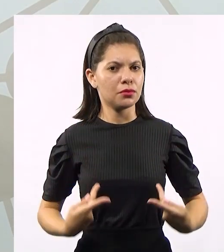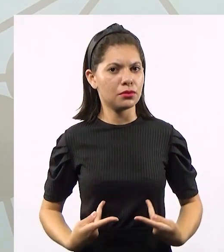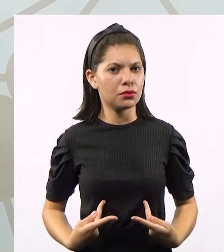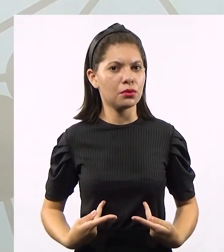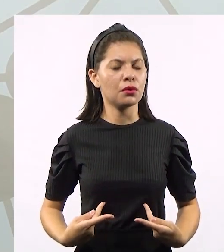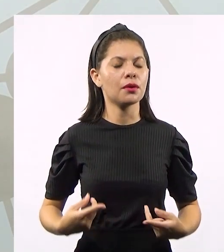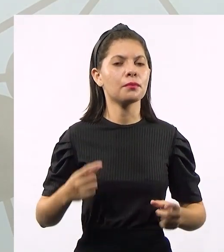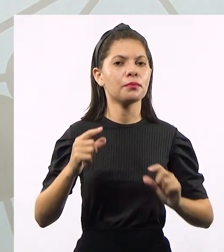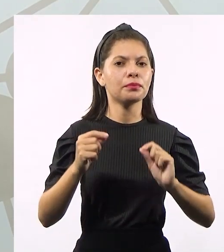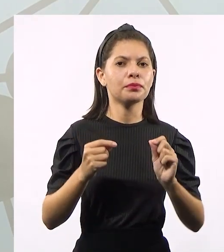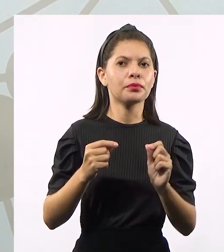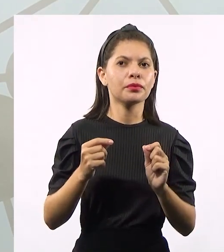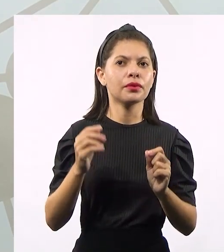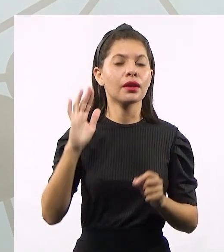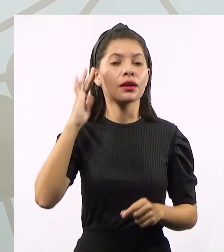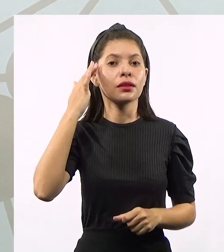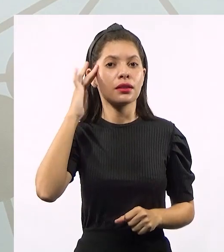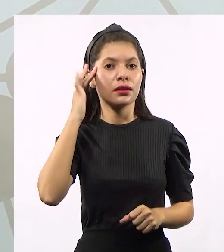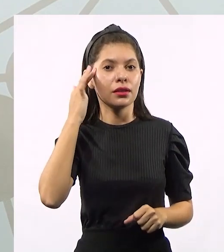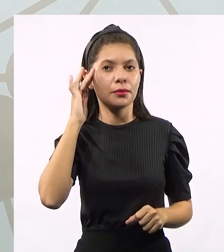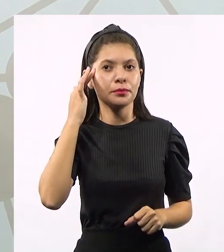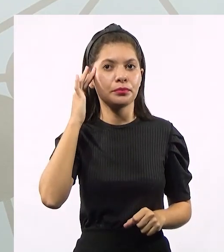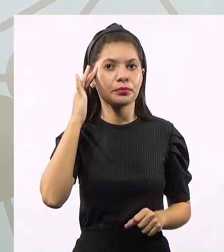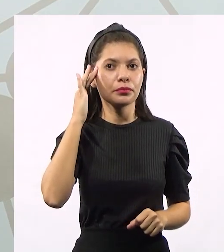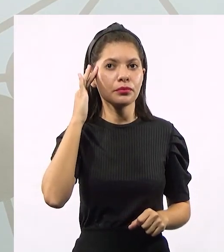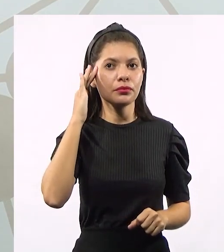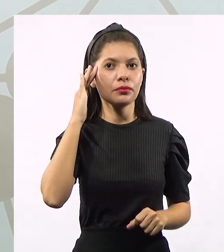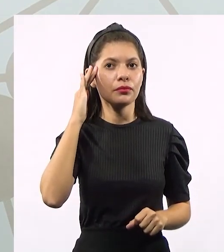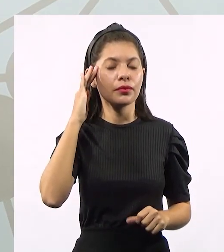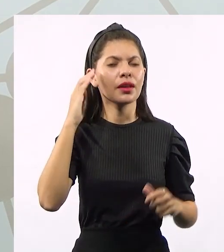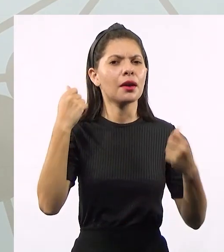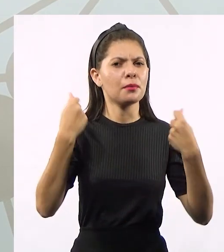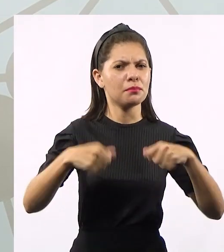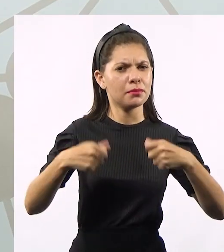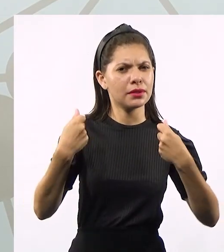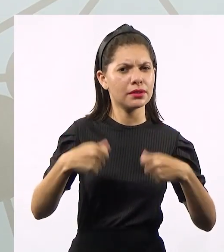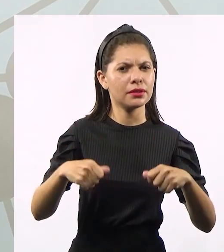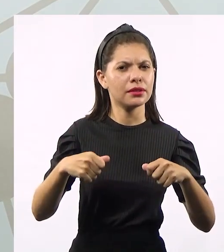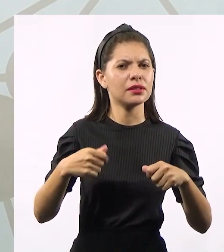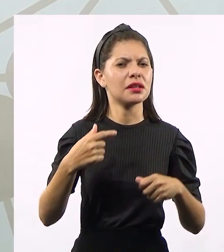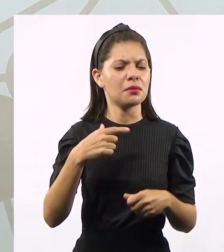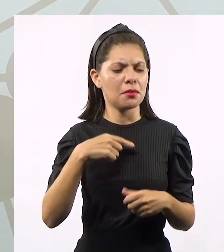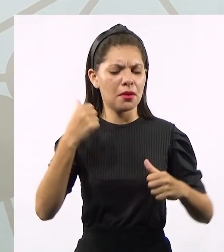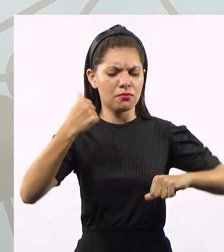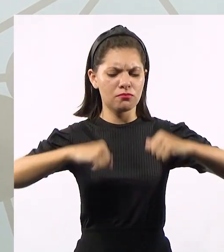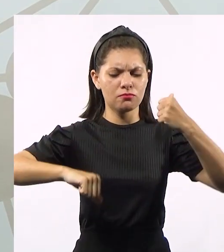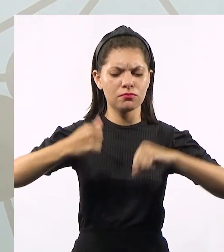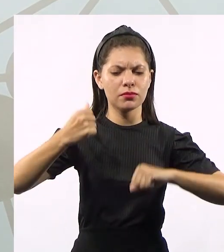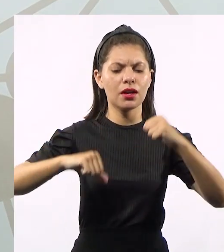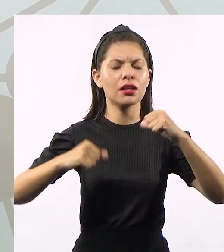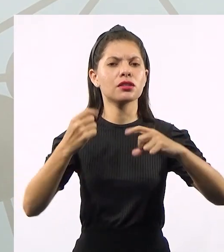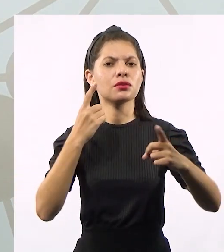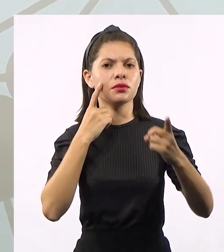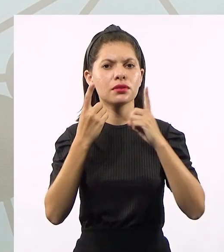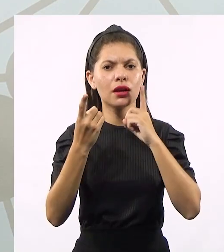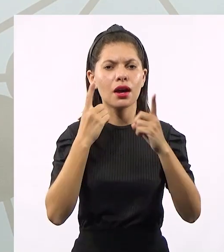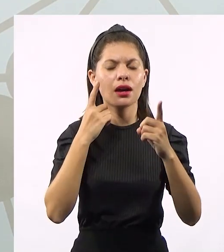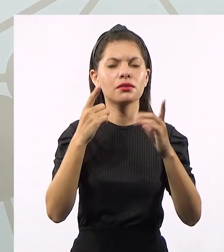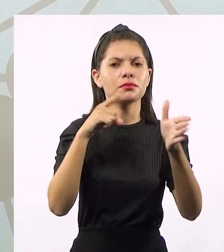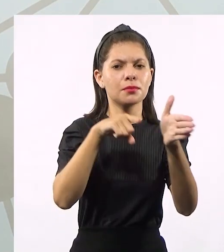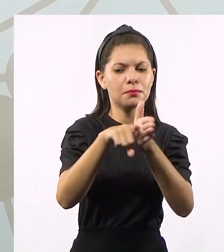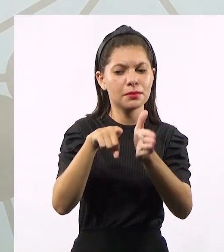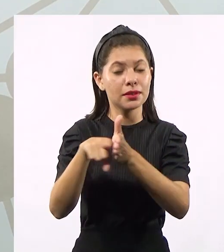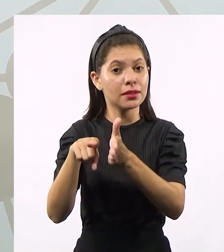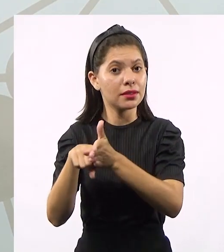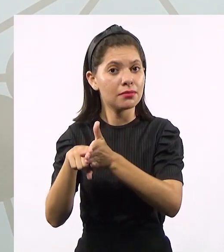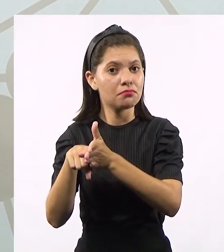sensíveis, para que a gente possa entender. Vai ser extremamente necessário para a minha análise dos dados, para a minha pesquisa? Se